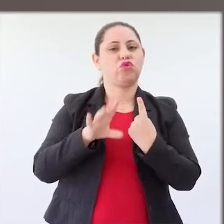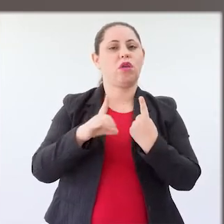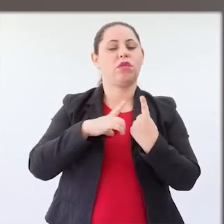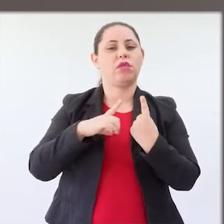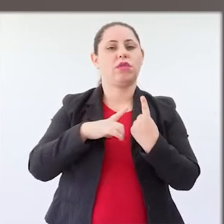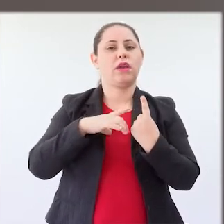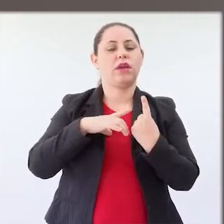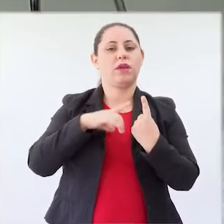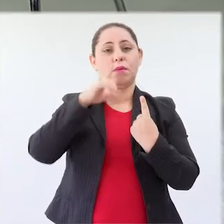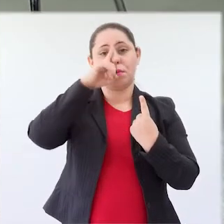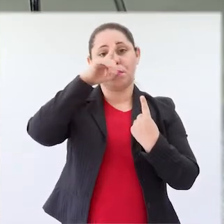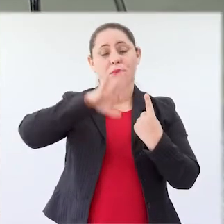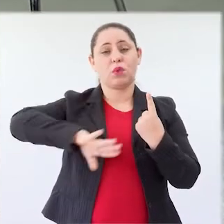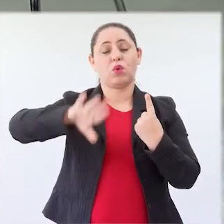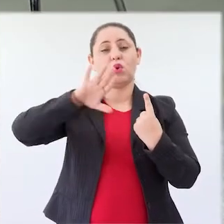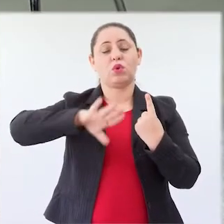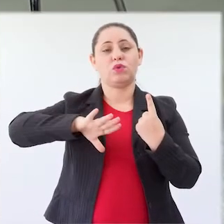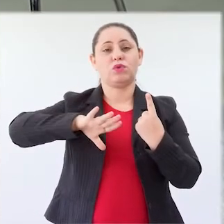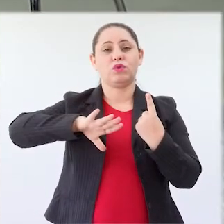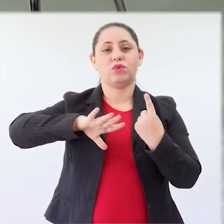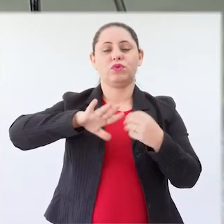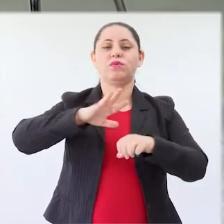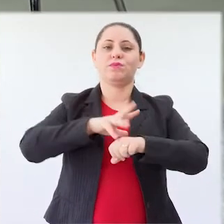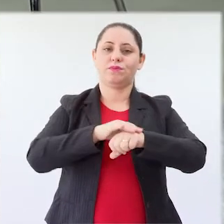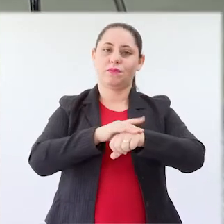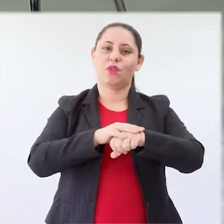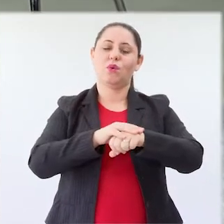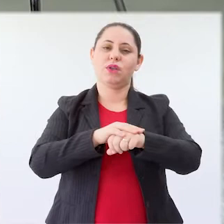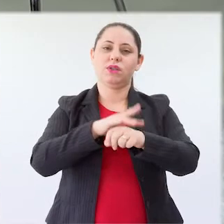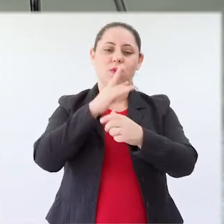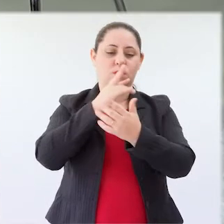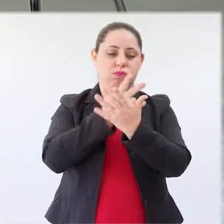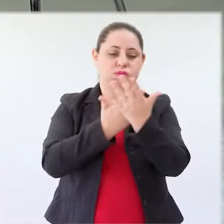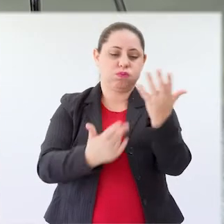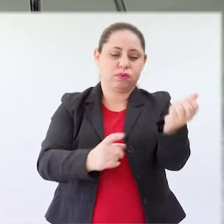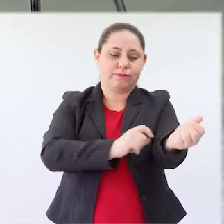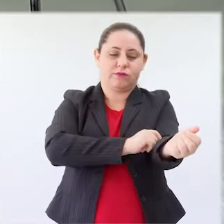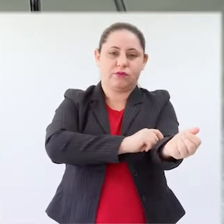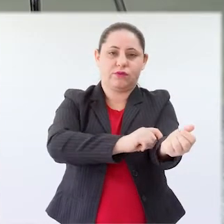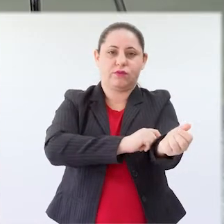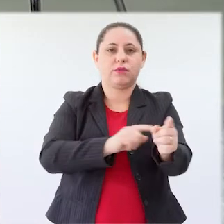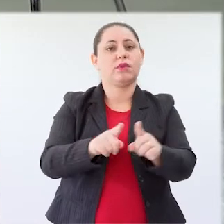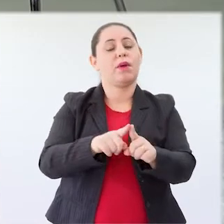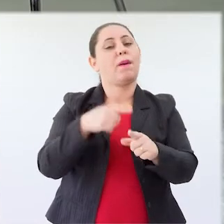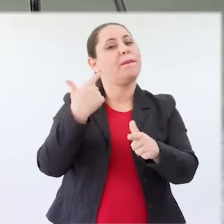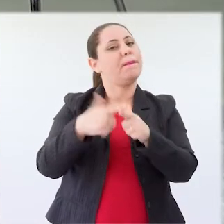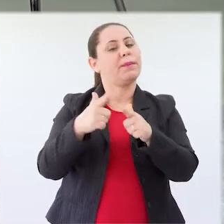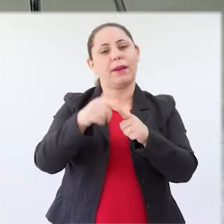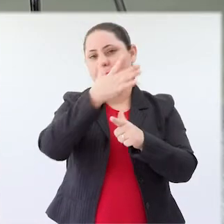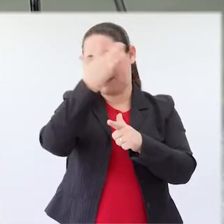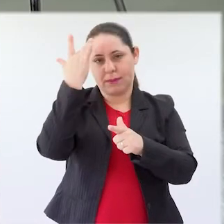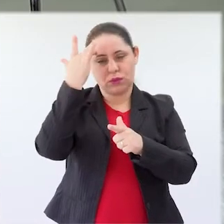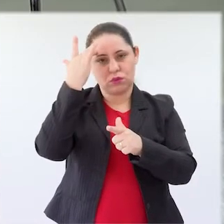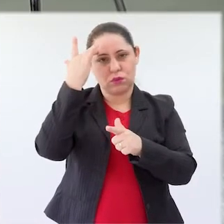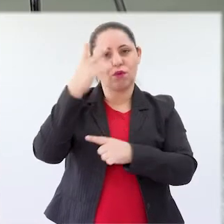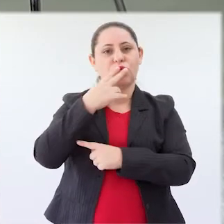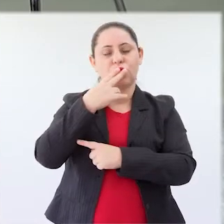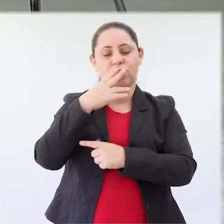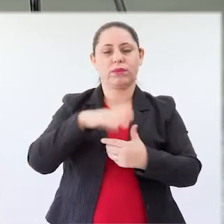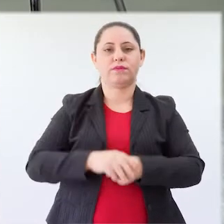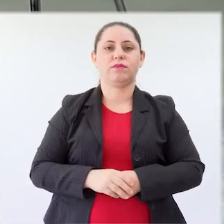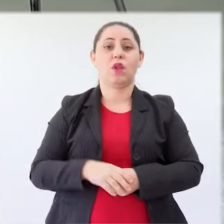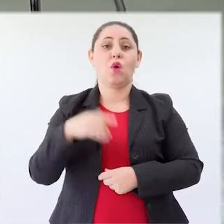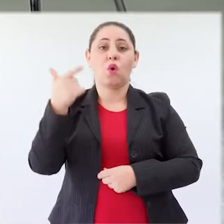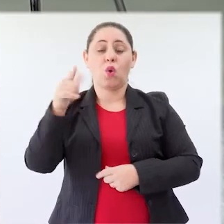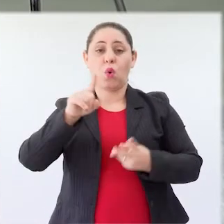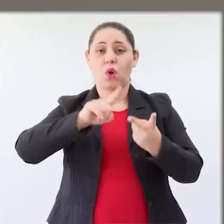só ele já tem um fator de risco para doenças cerebrovasculares. Então, esse é o problema do tabagista. A